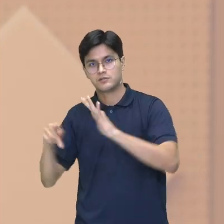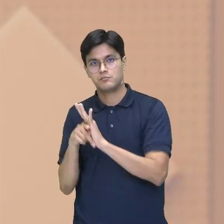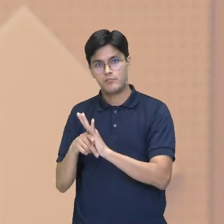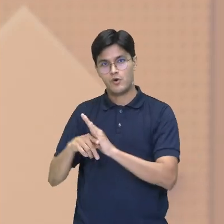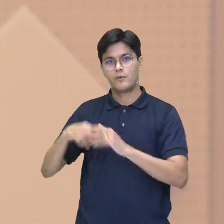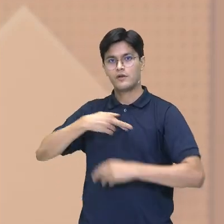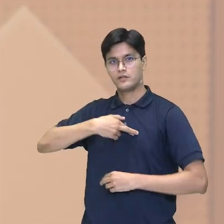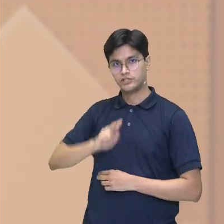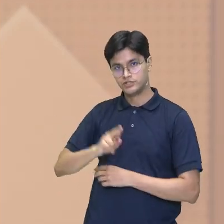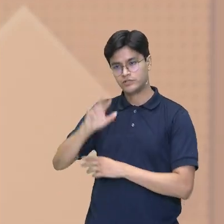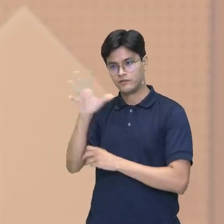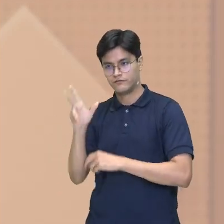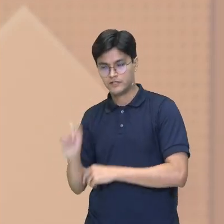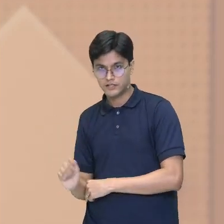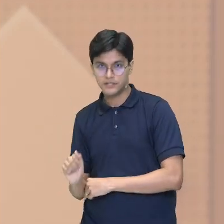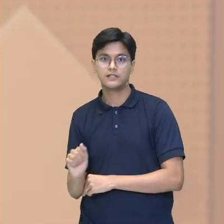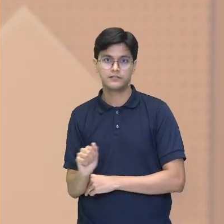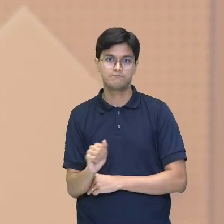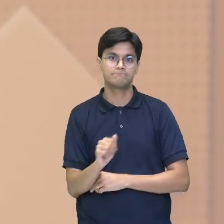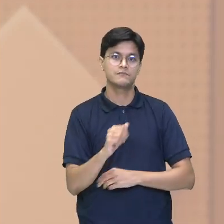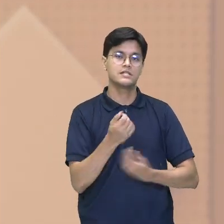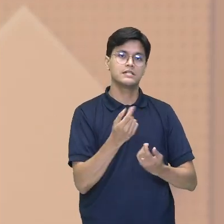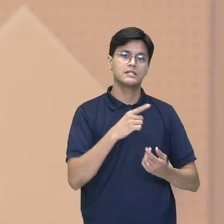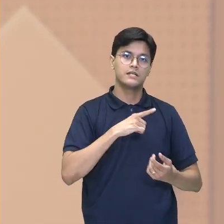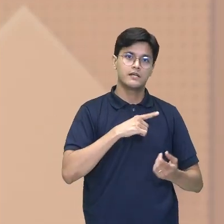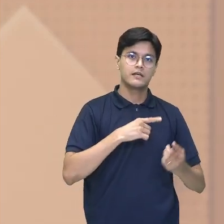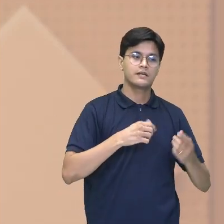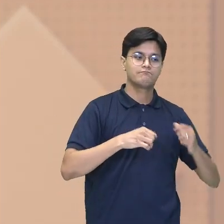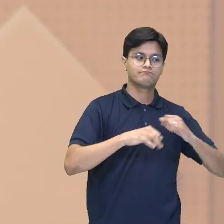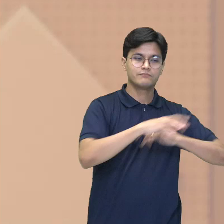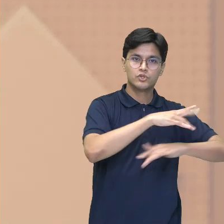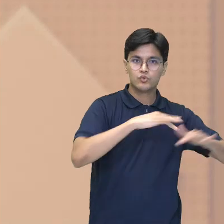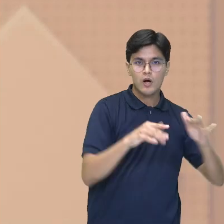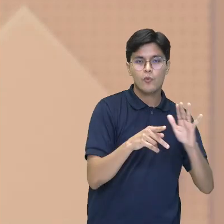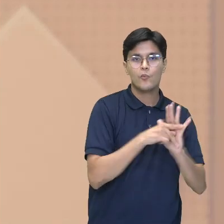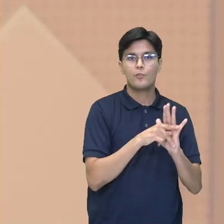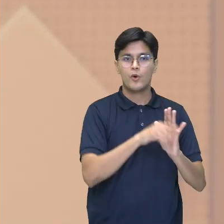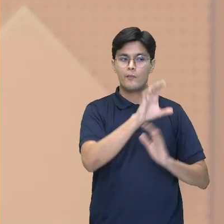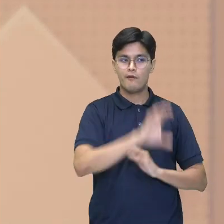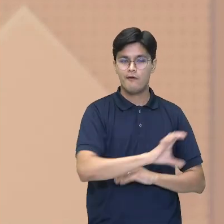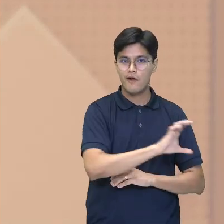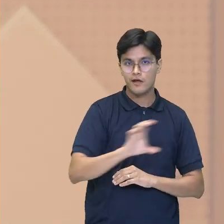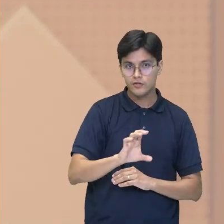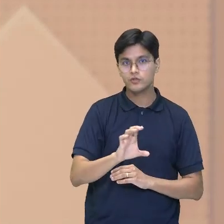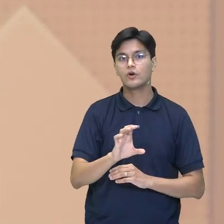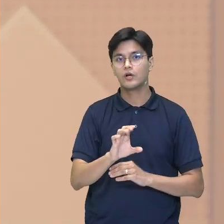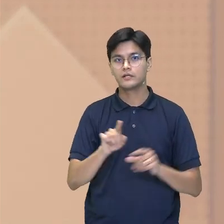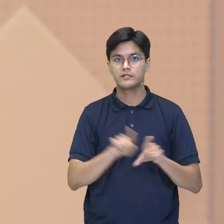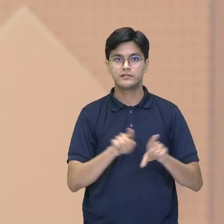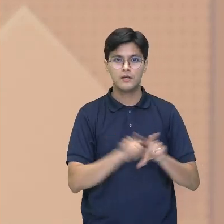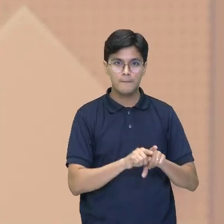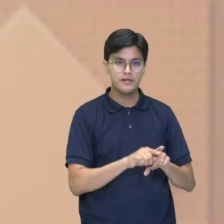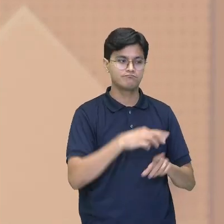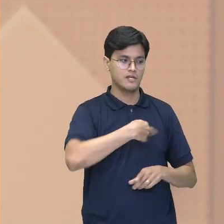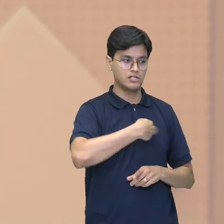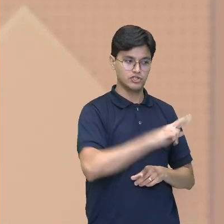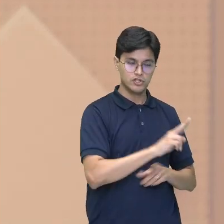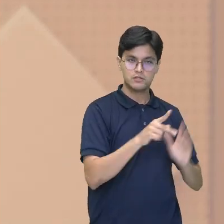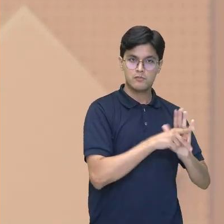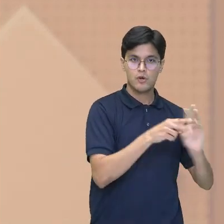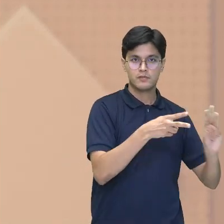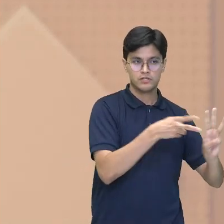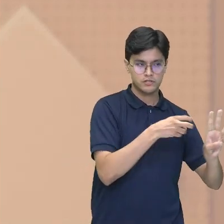religião cristã e também na espiritualidade indígena. Então, quando há a junção de diversos